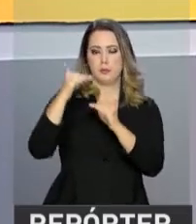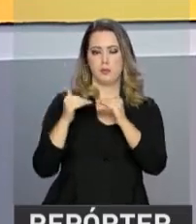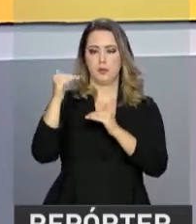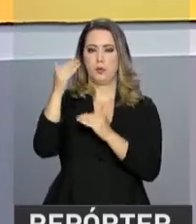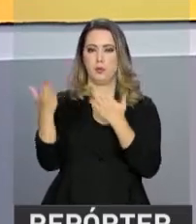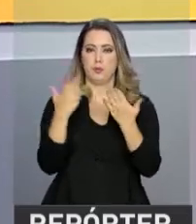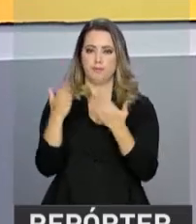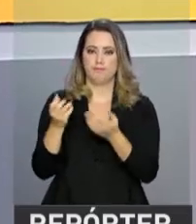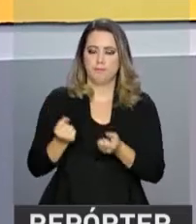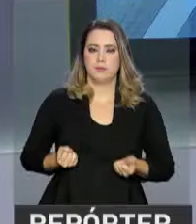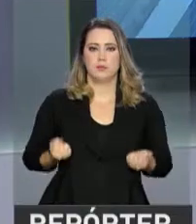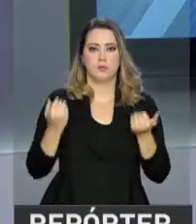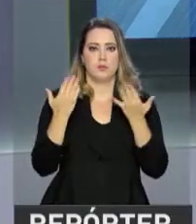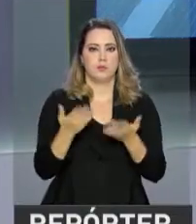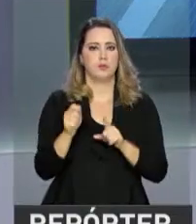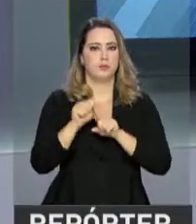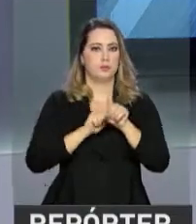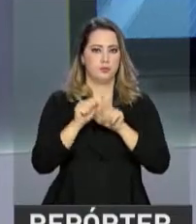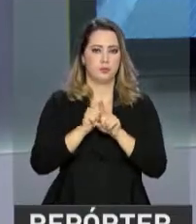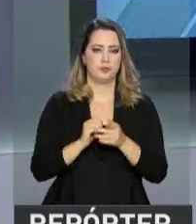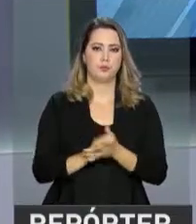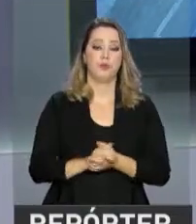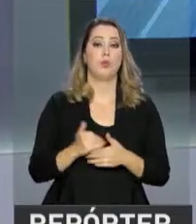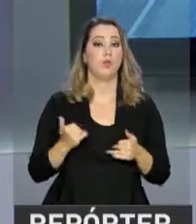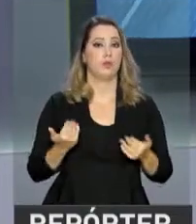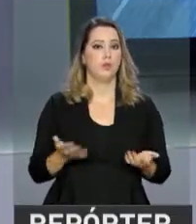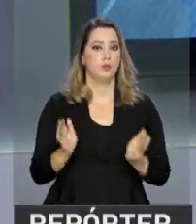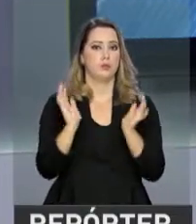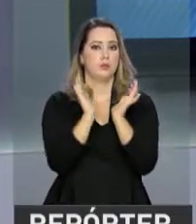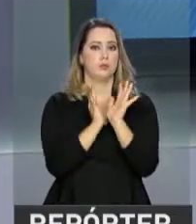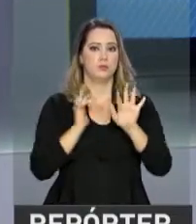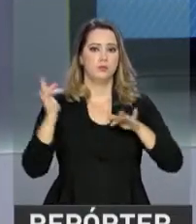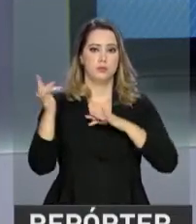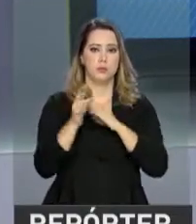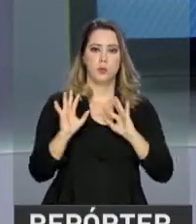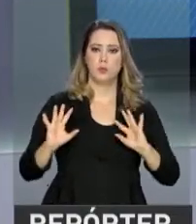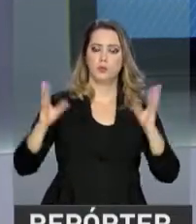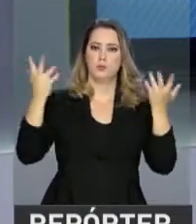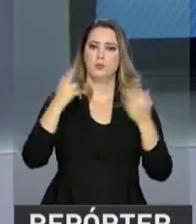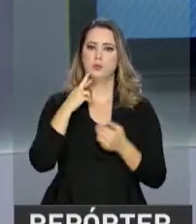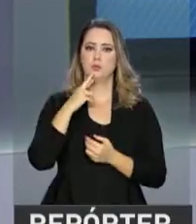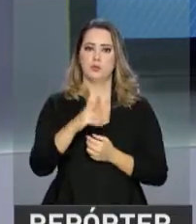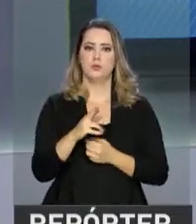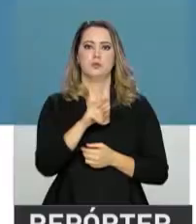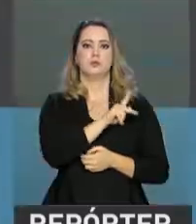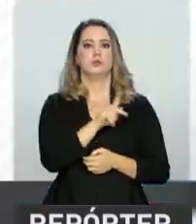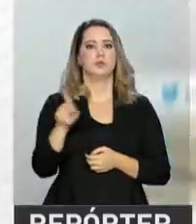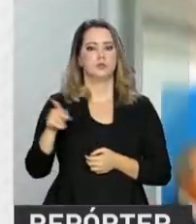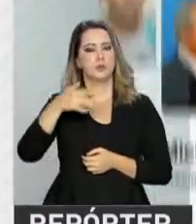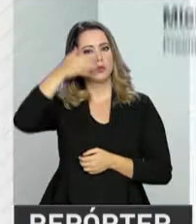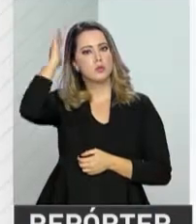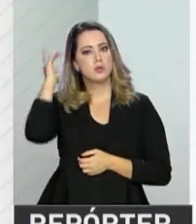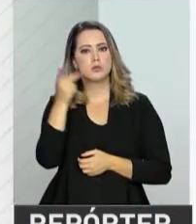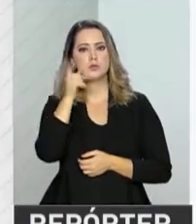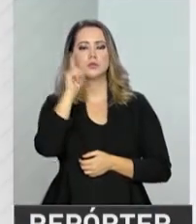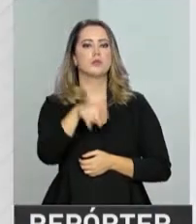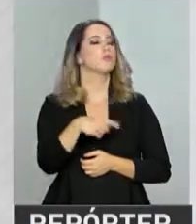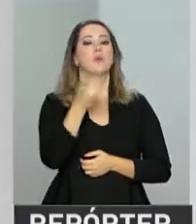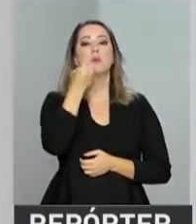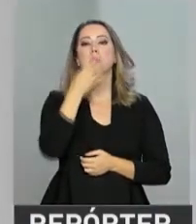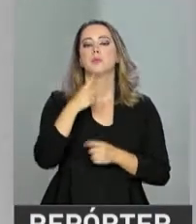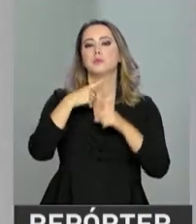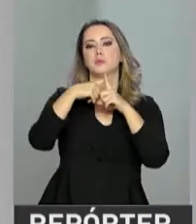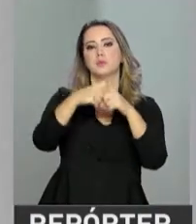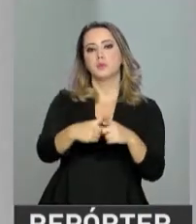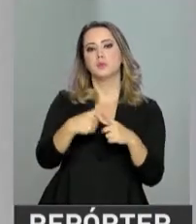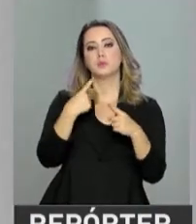mês. Pelas redes sociais, o presidente Michel Temer comemorou o resultado. Para o presidente, o resultado positivo nas contas